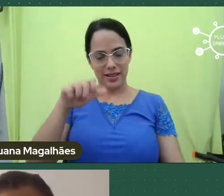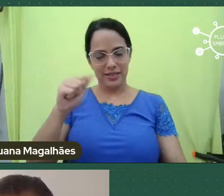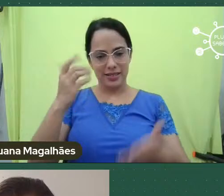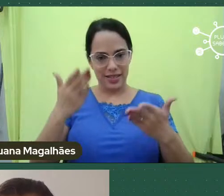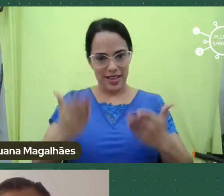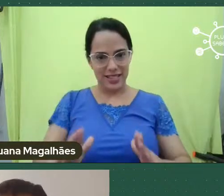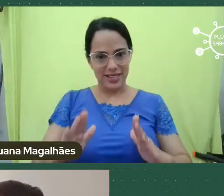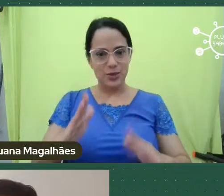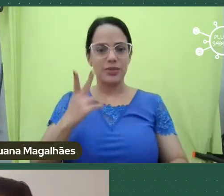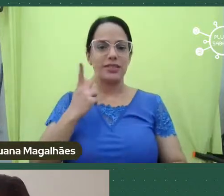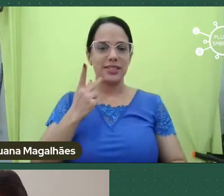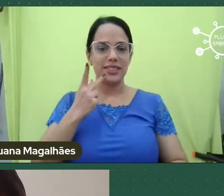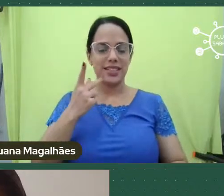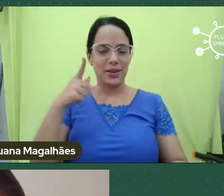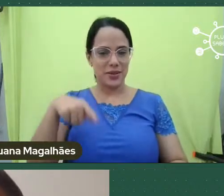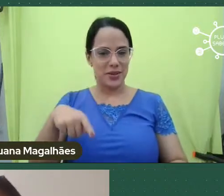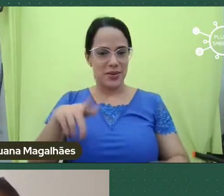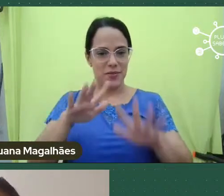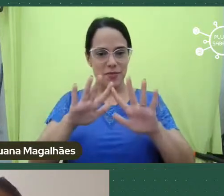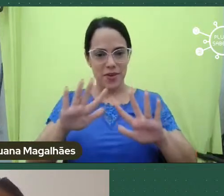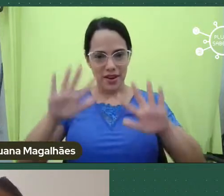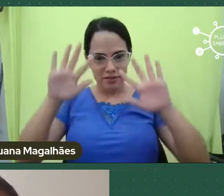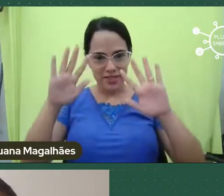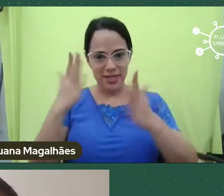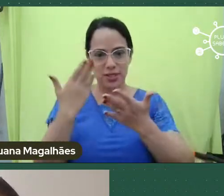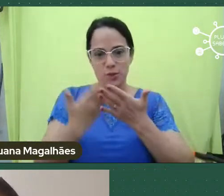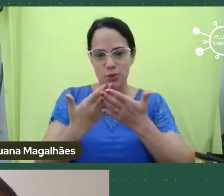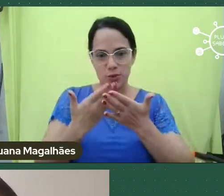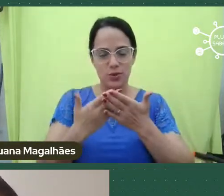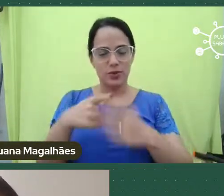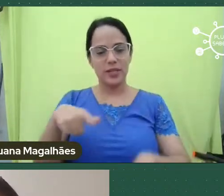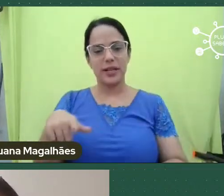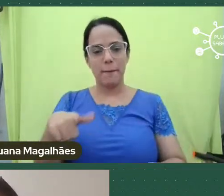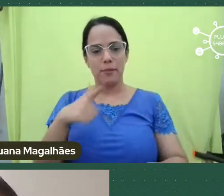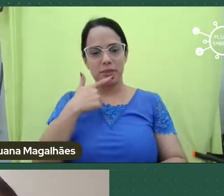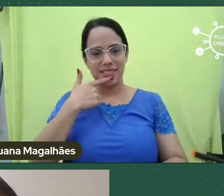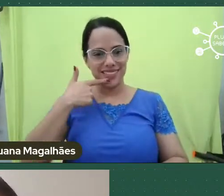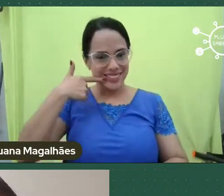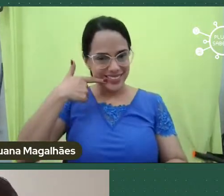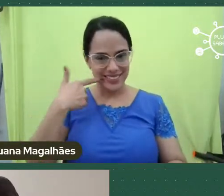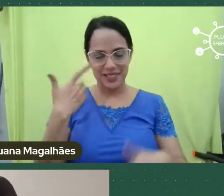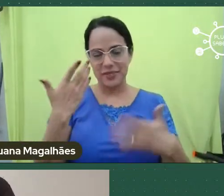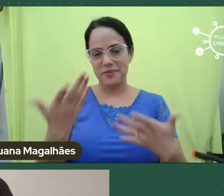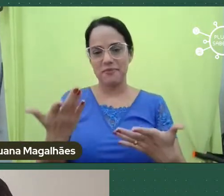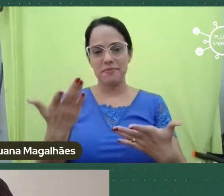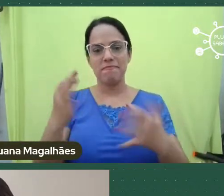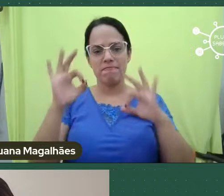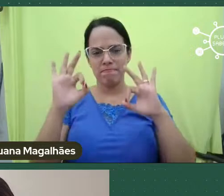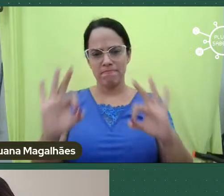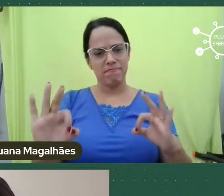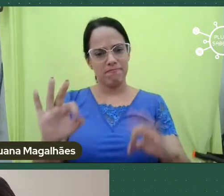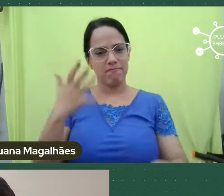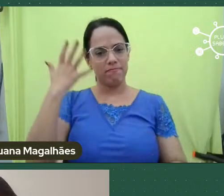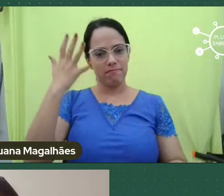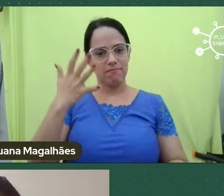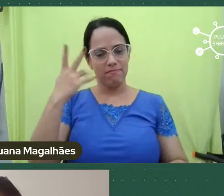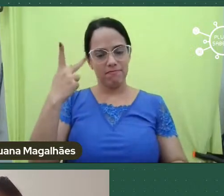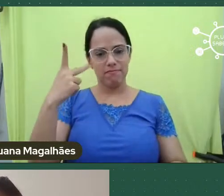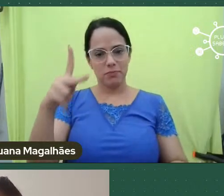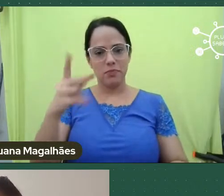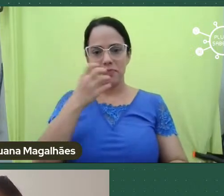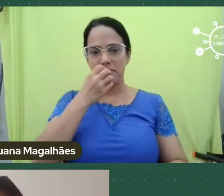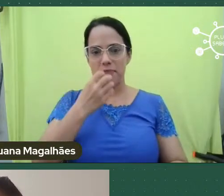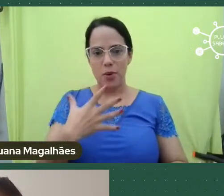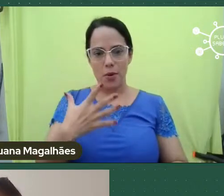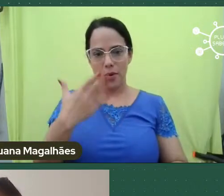UFC, uma simpatia. Eu não tenho dúvidas de que a fala dela vai ser muito boa. Muito